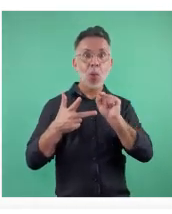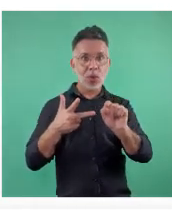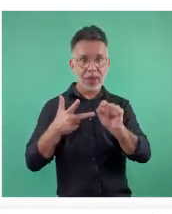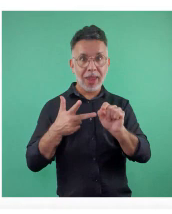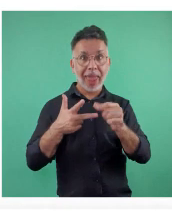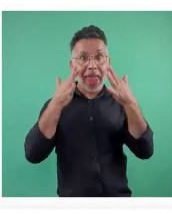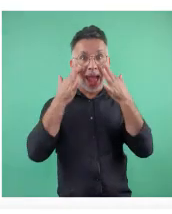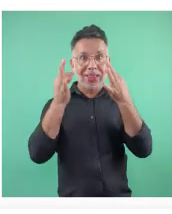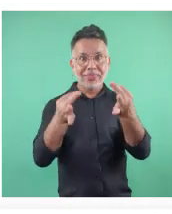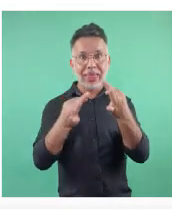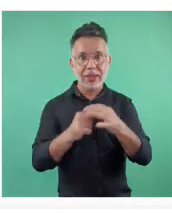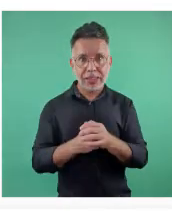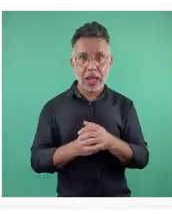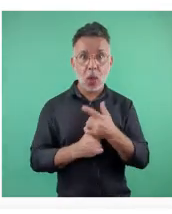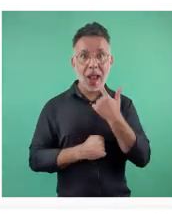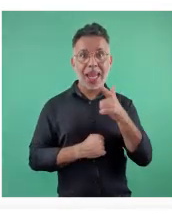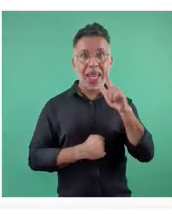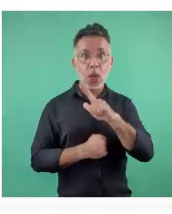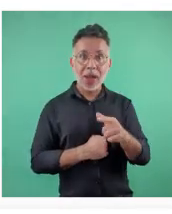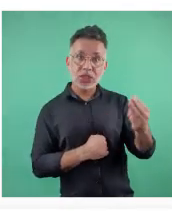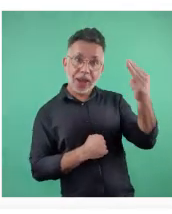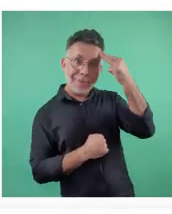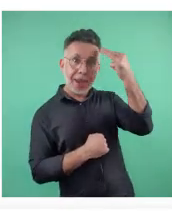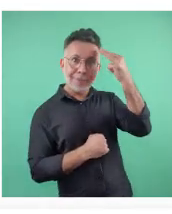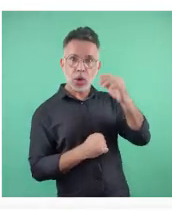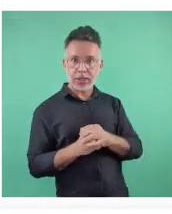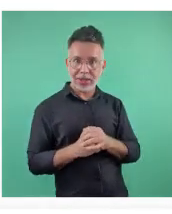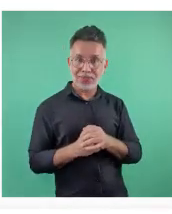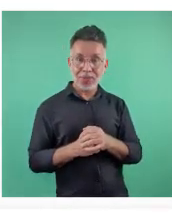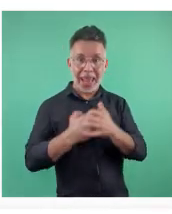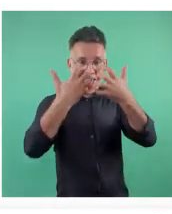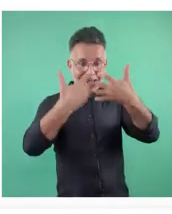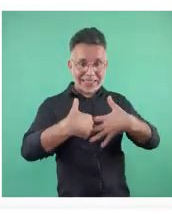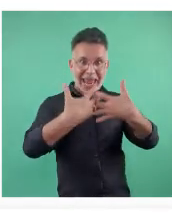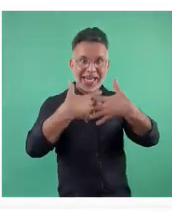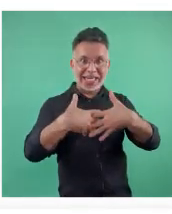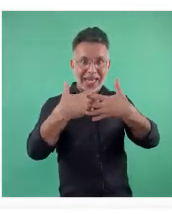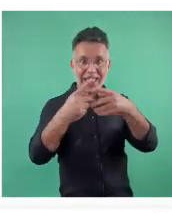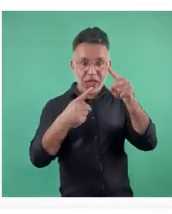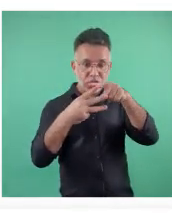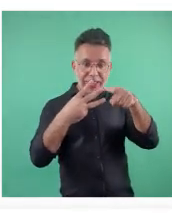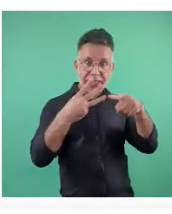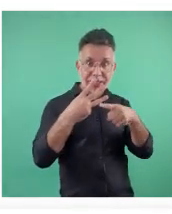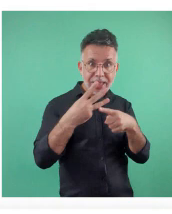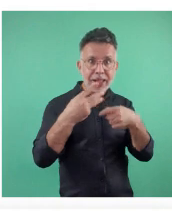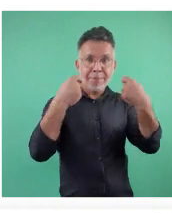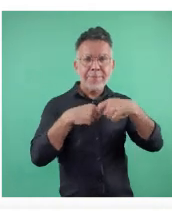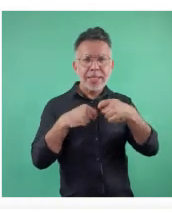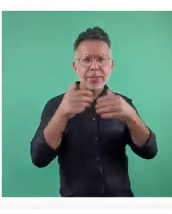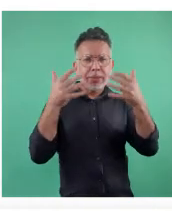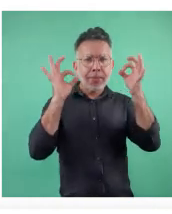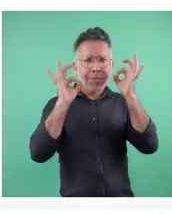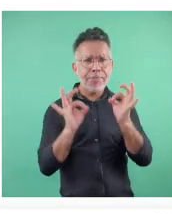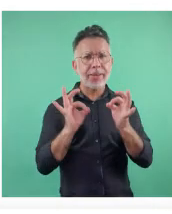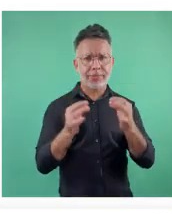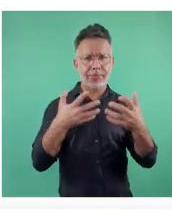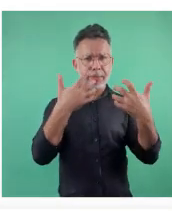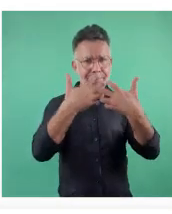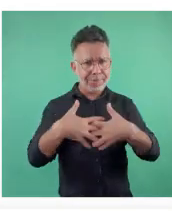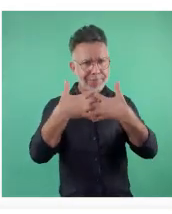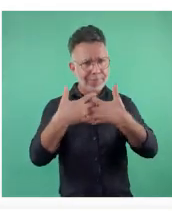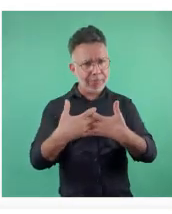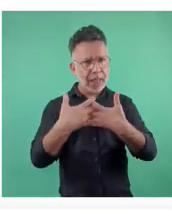terceira função que a gente fala que são as funções superiores, que é atenção, linguagem e memória.